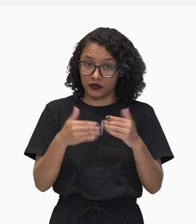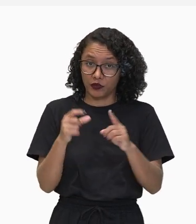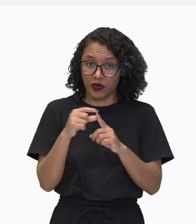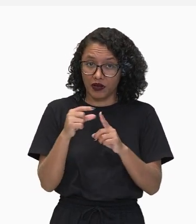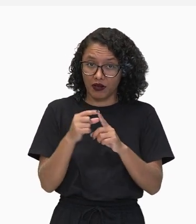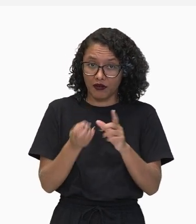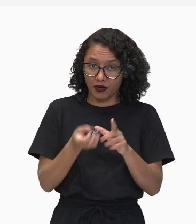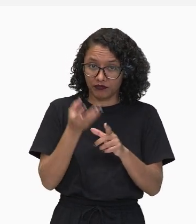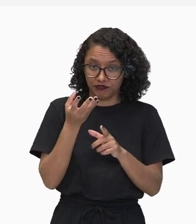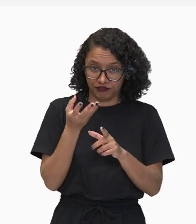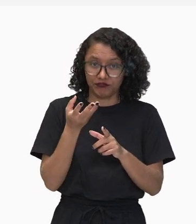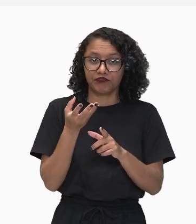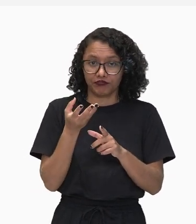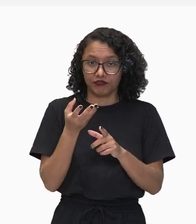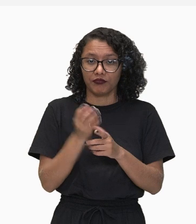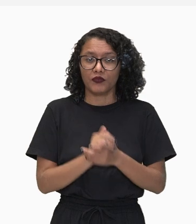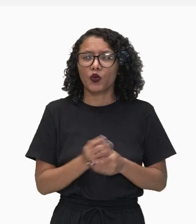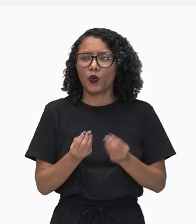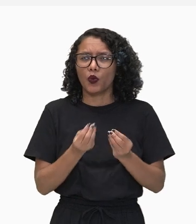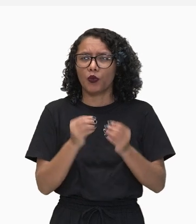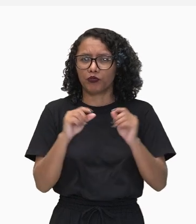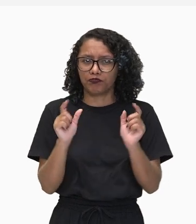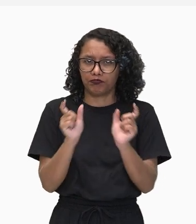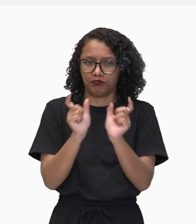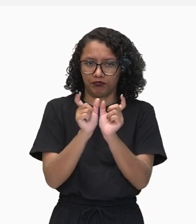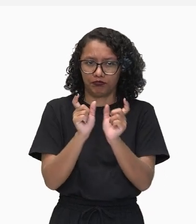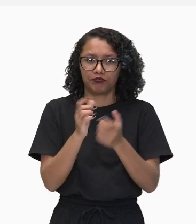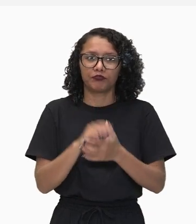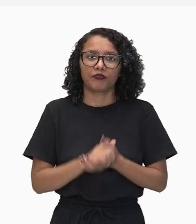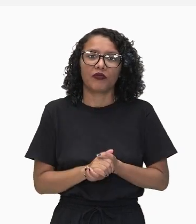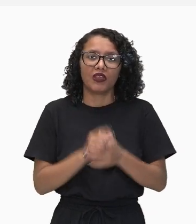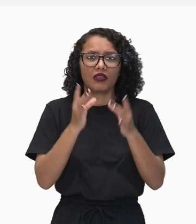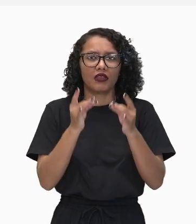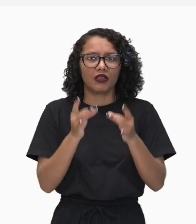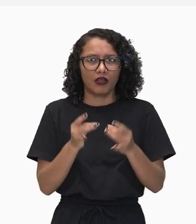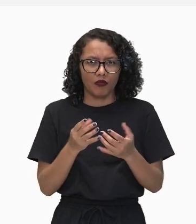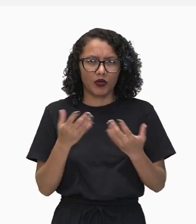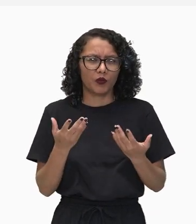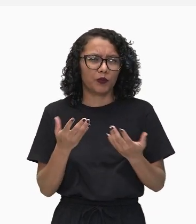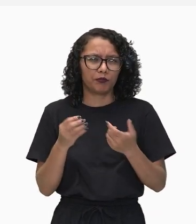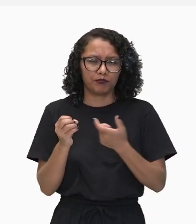processos de formação de palavras, composição, detalhamento,